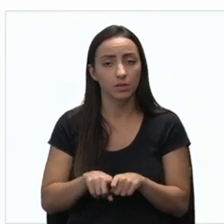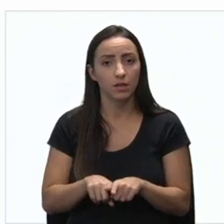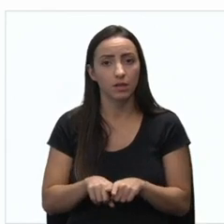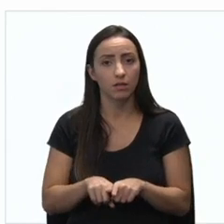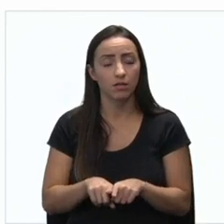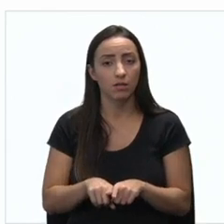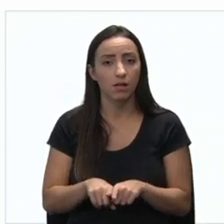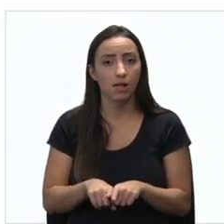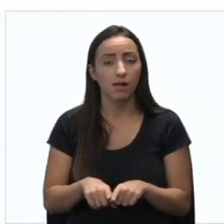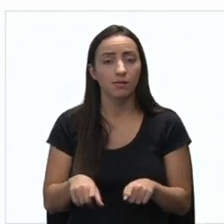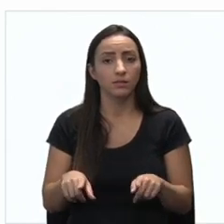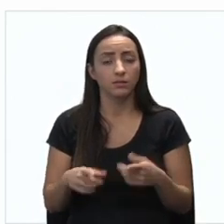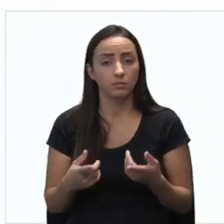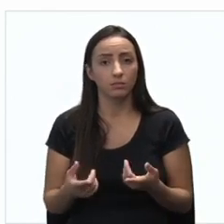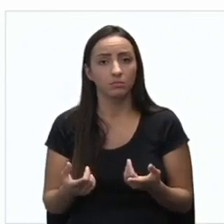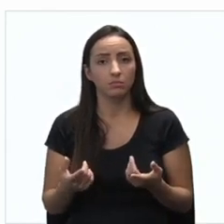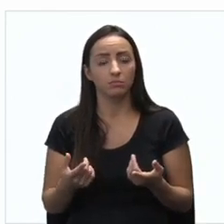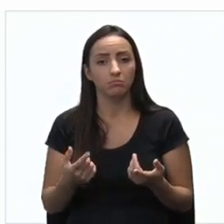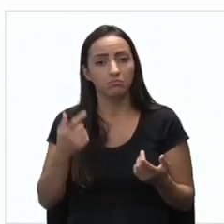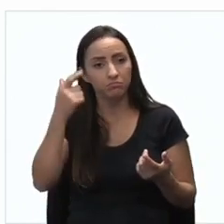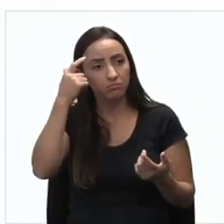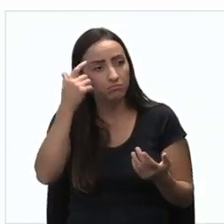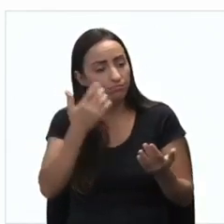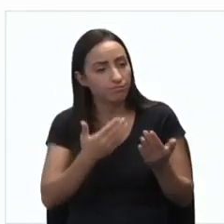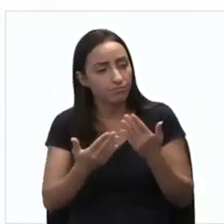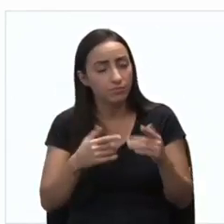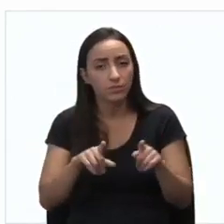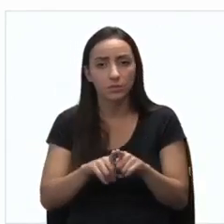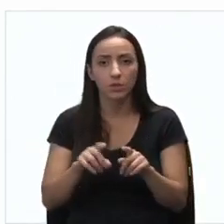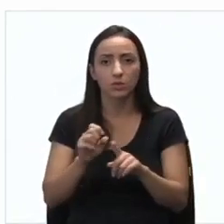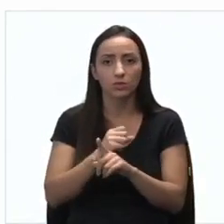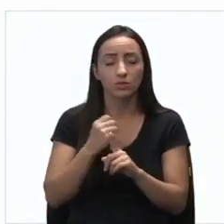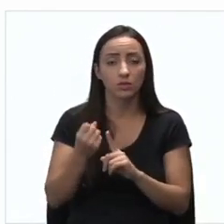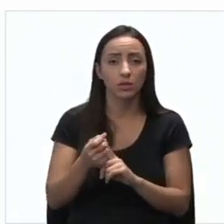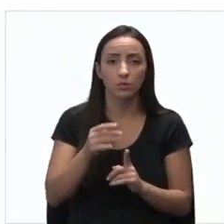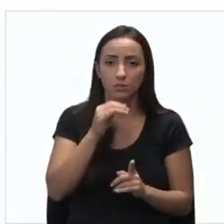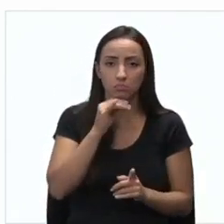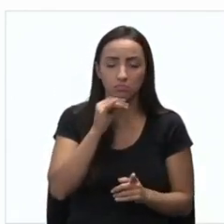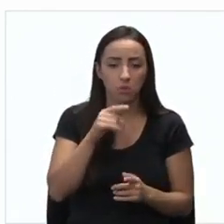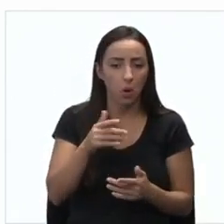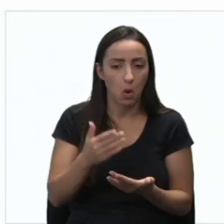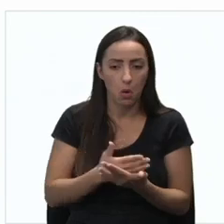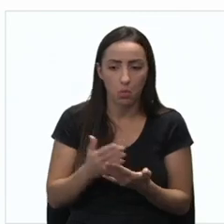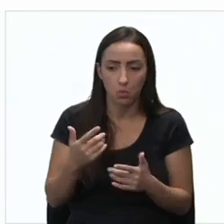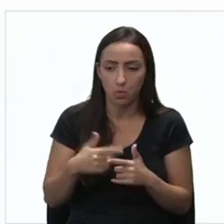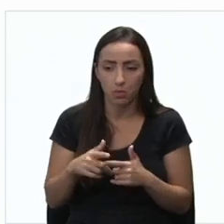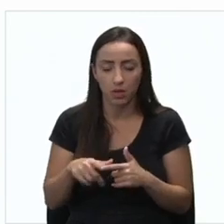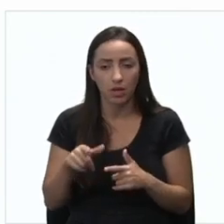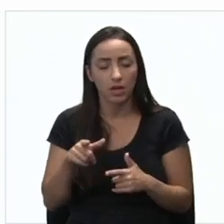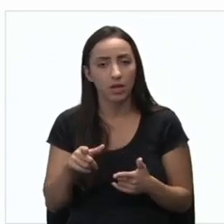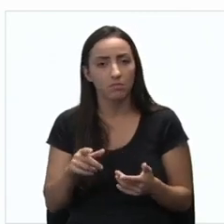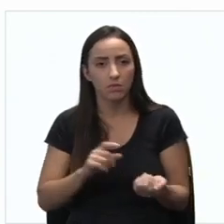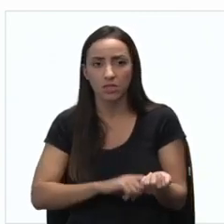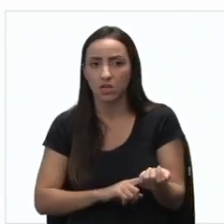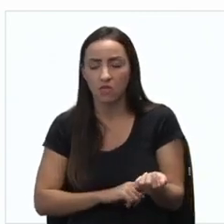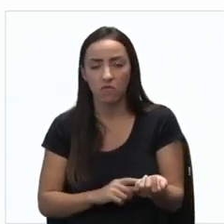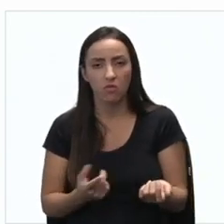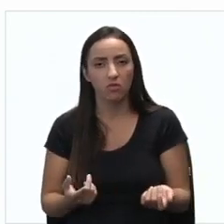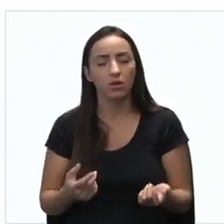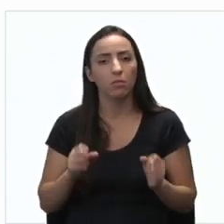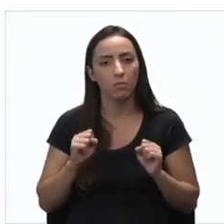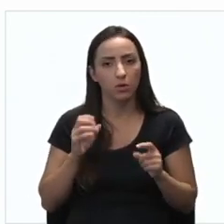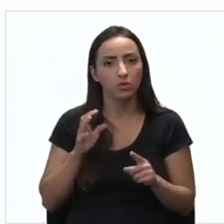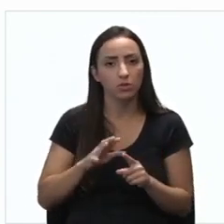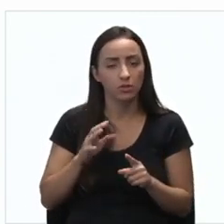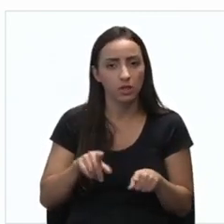pelos fatores psicossociais, como eu disse, né? Fatores do meio, estressantes, podem